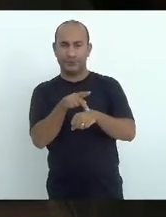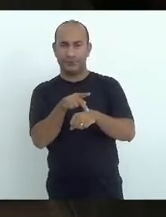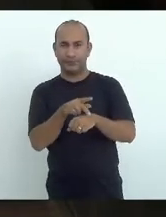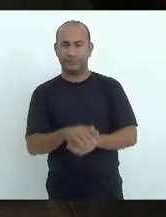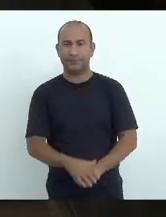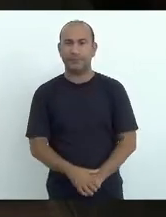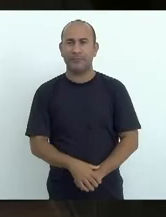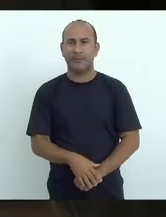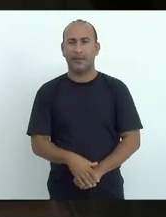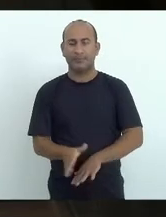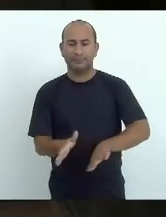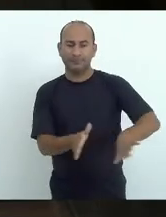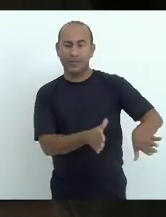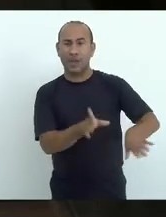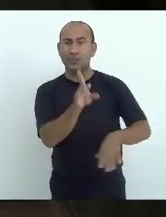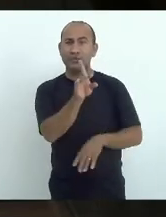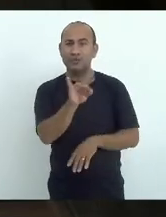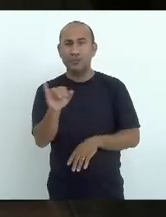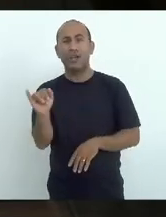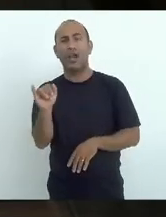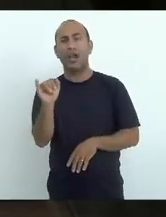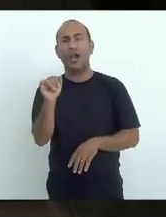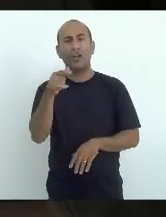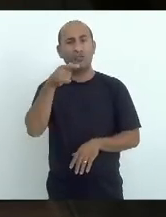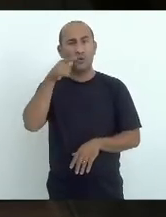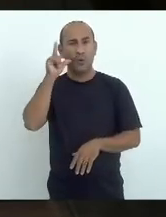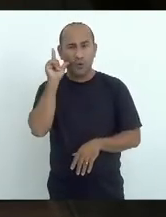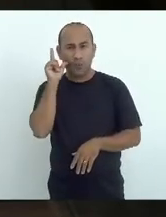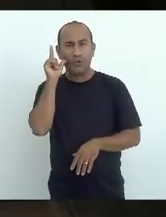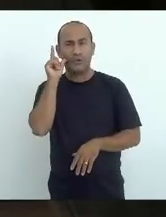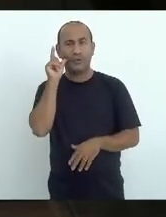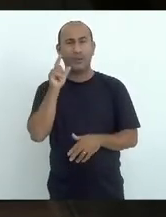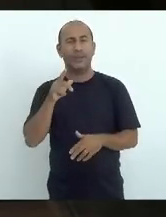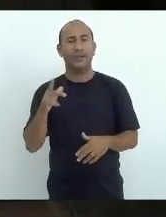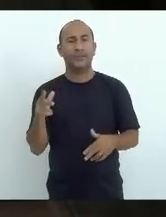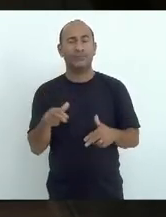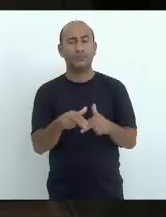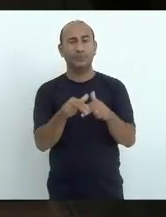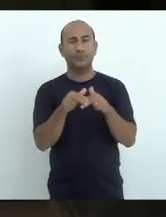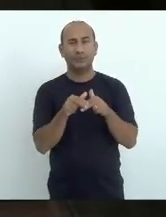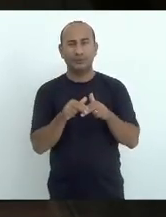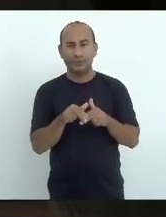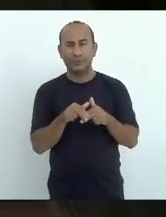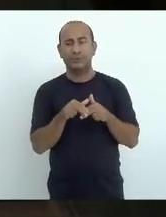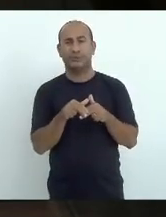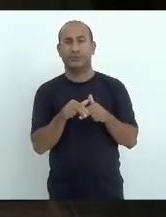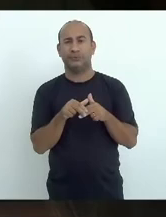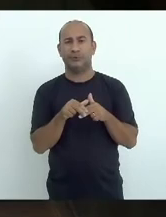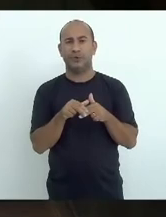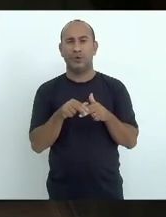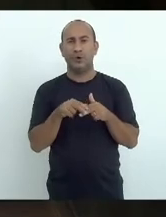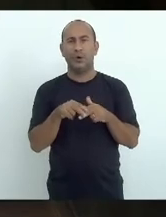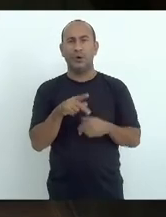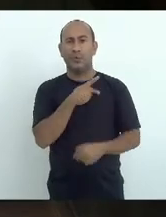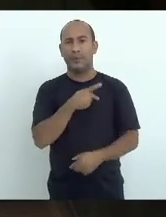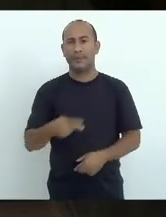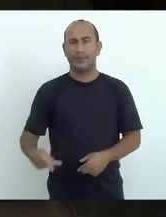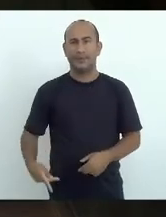Câmara, foi um divisor de águas, porque o presidente daquela casa,